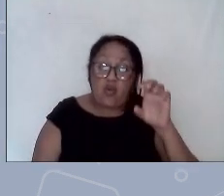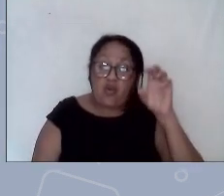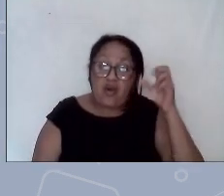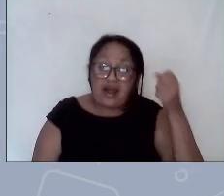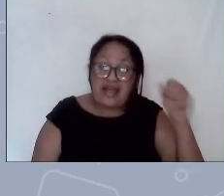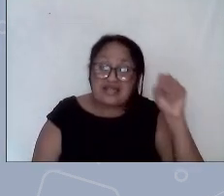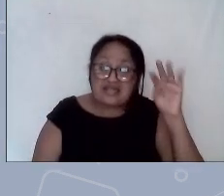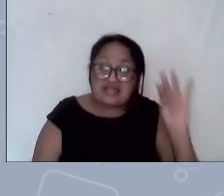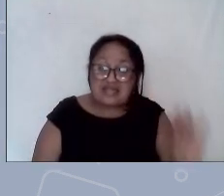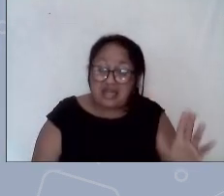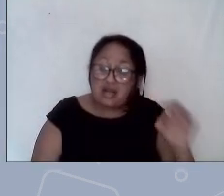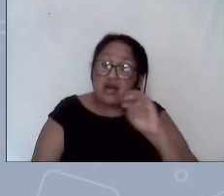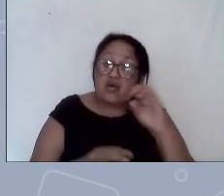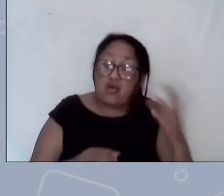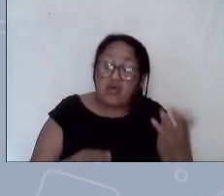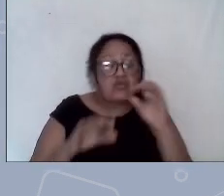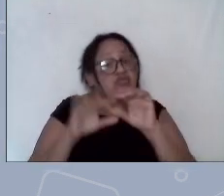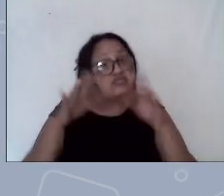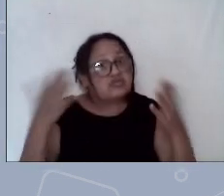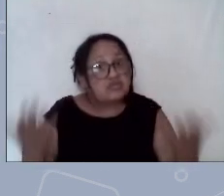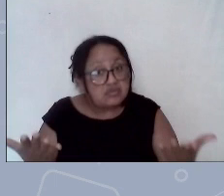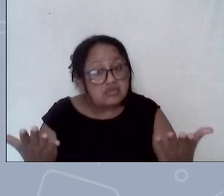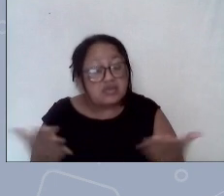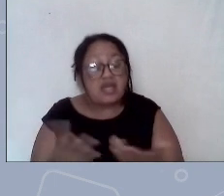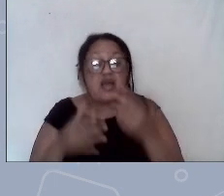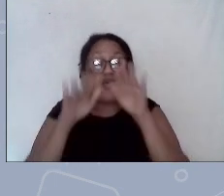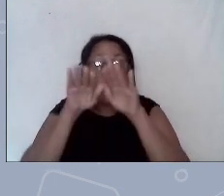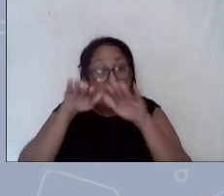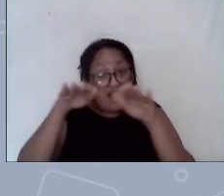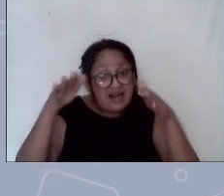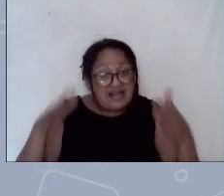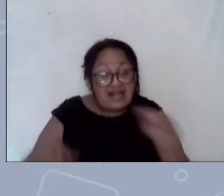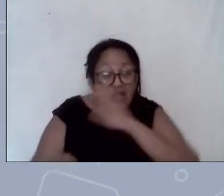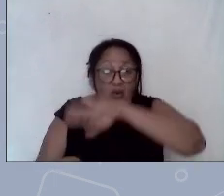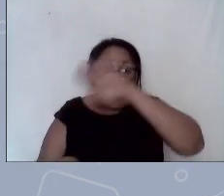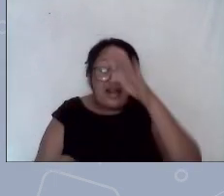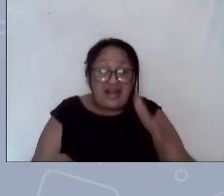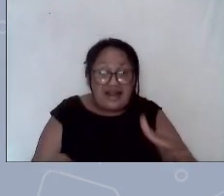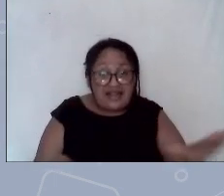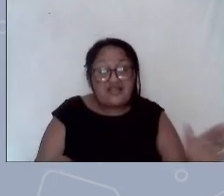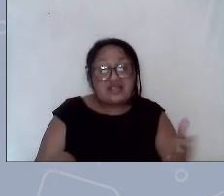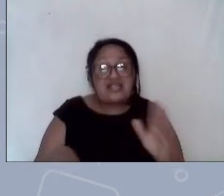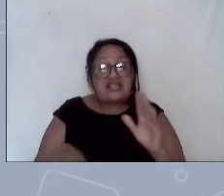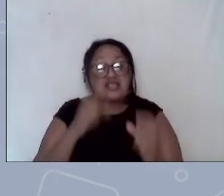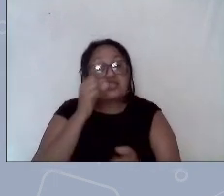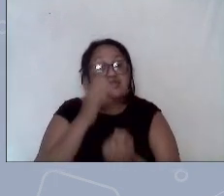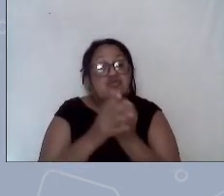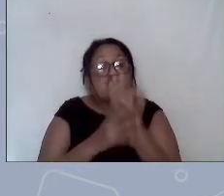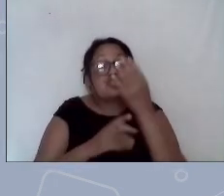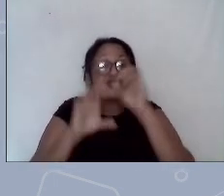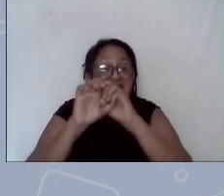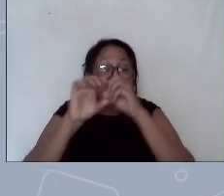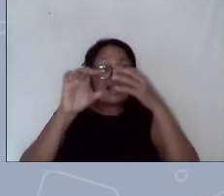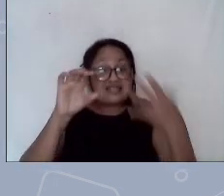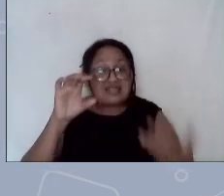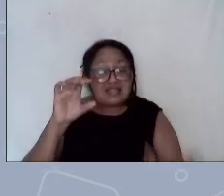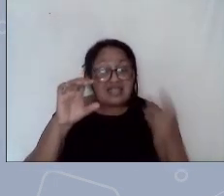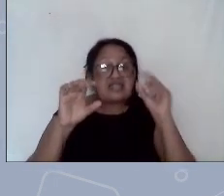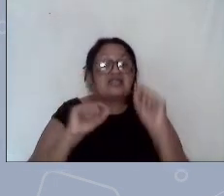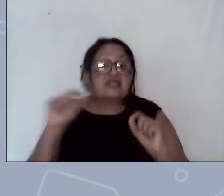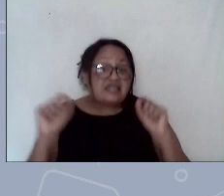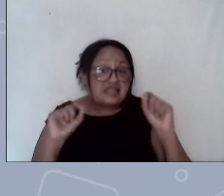coestiforme é forma de cuesta é um relevo que se forma exatamente por características de